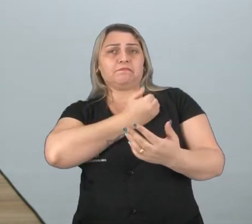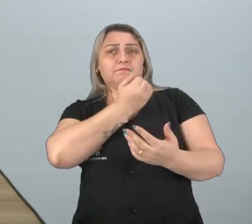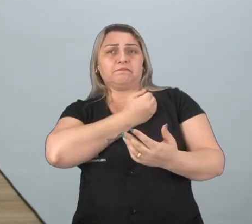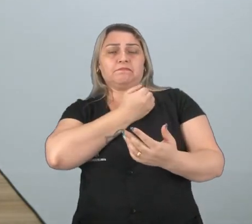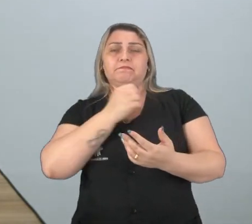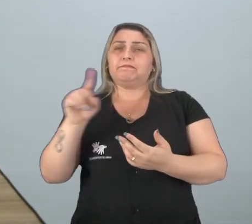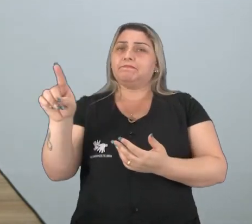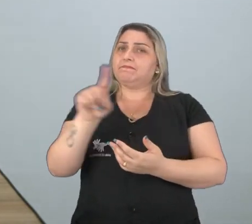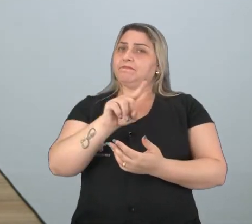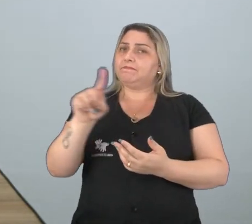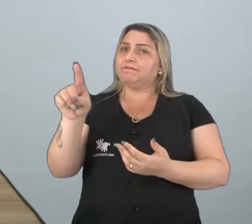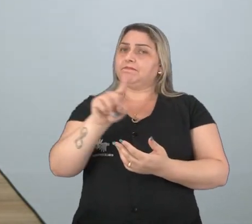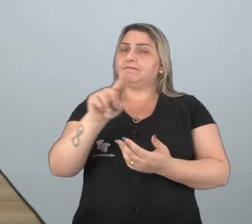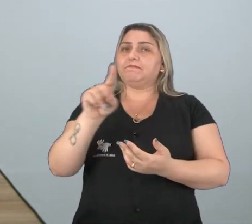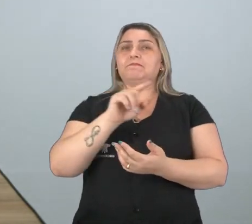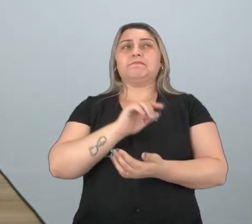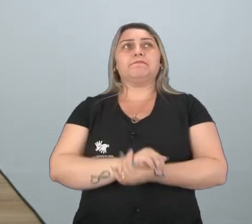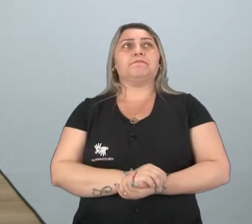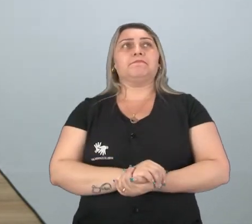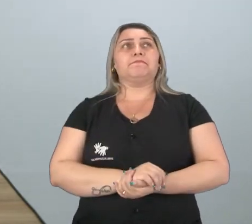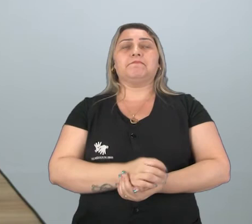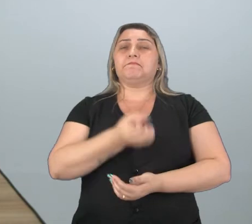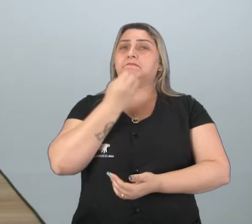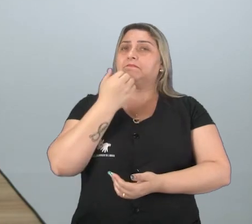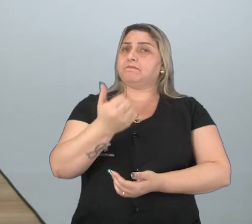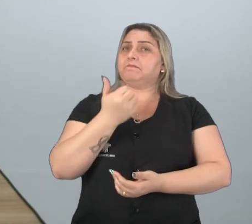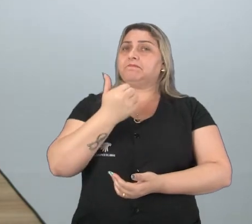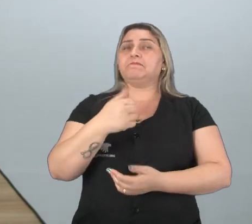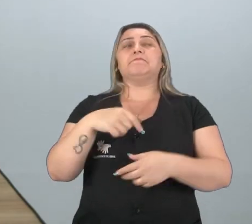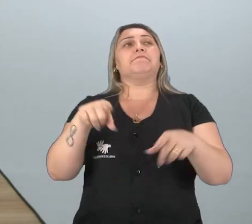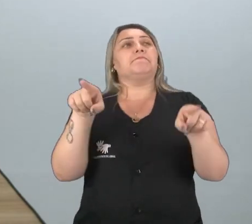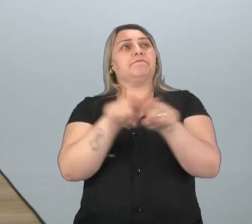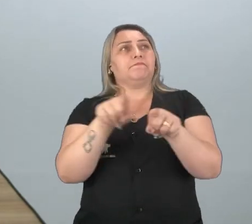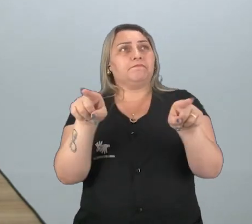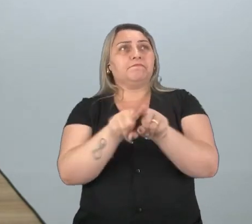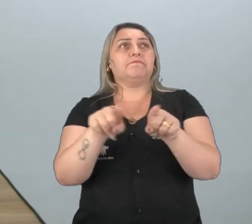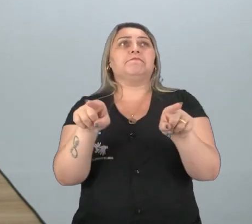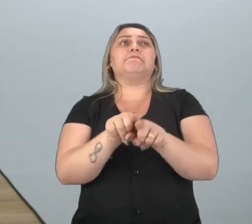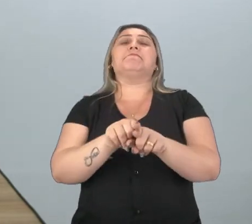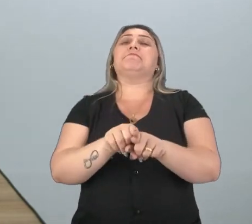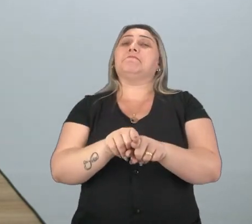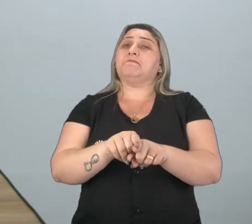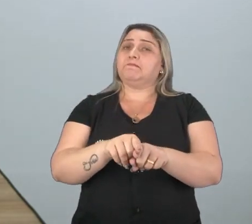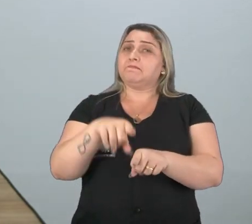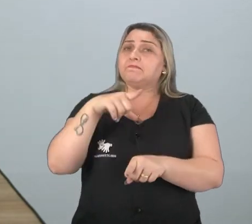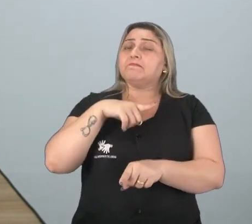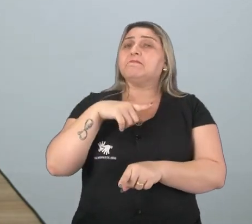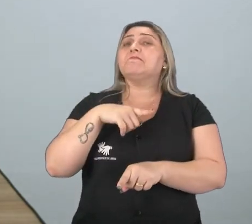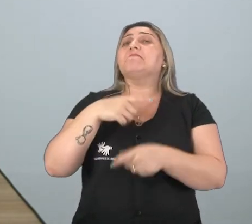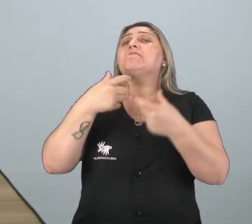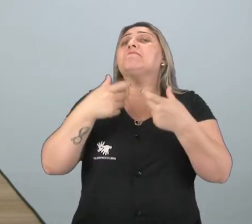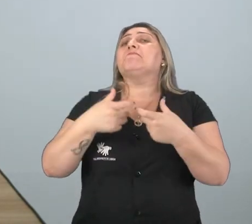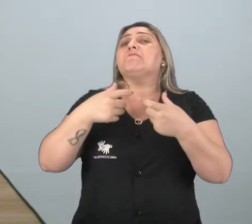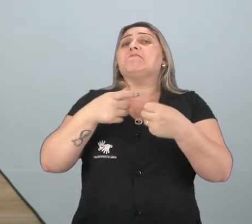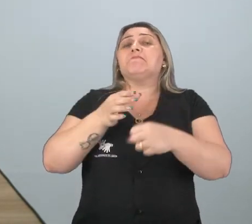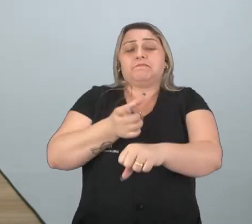números? Não, muito bem, eles também aparecem no